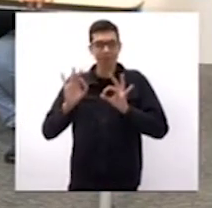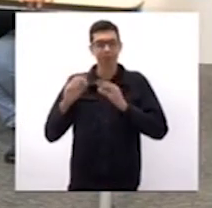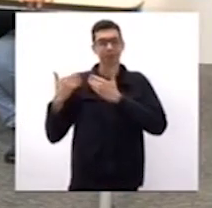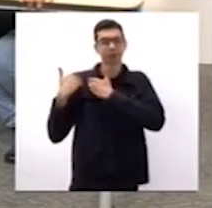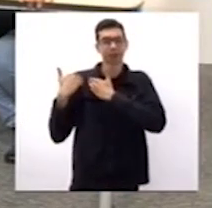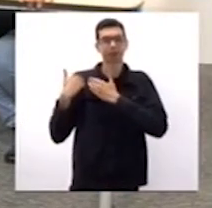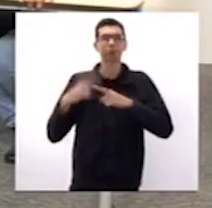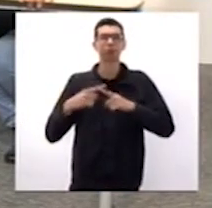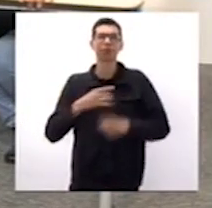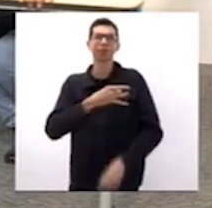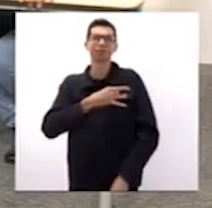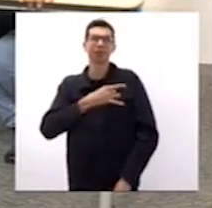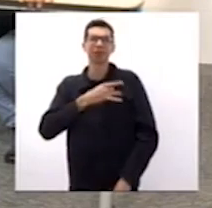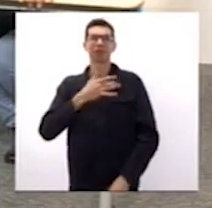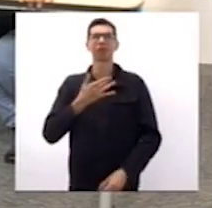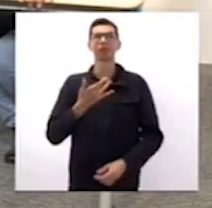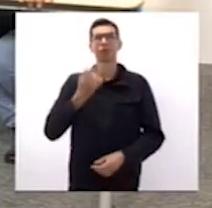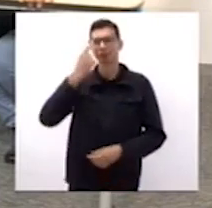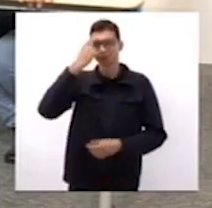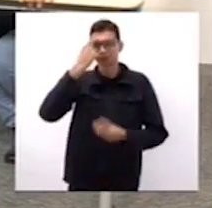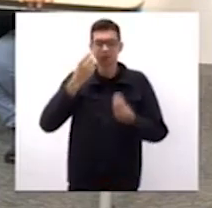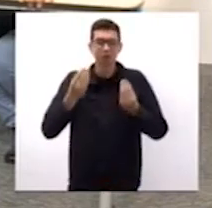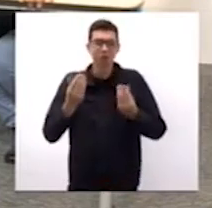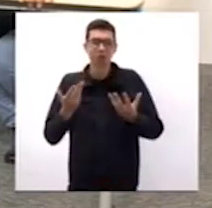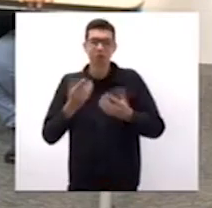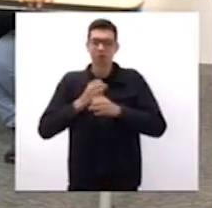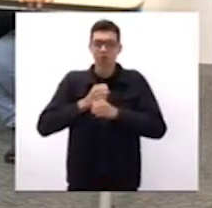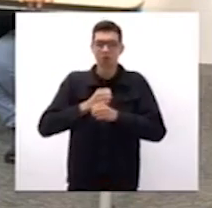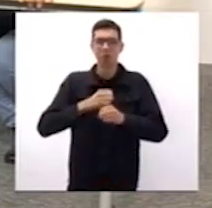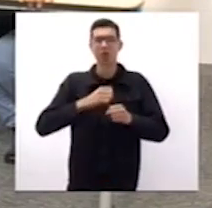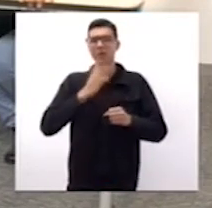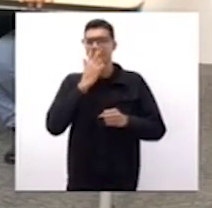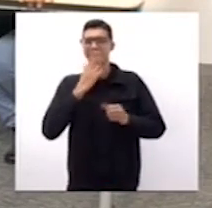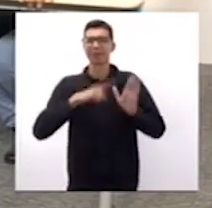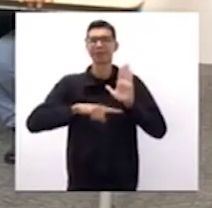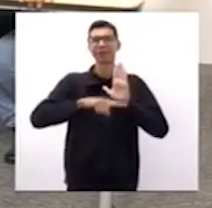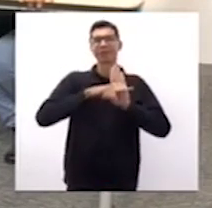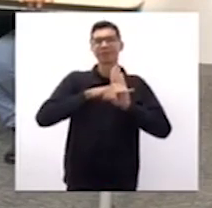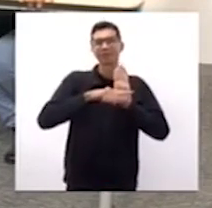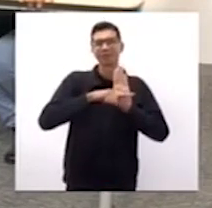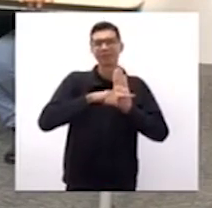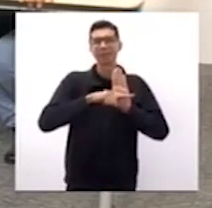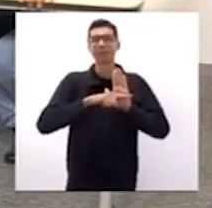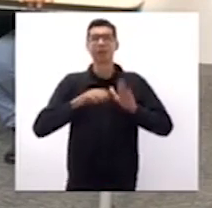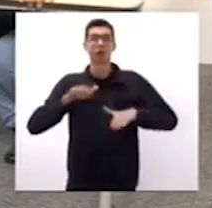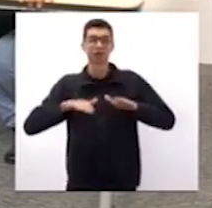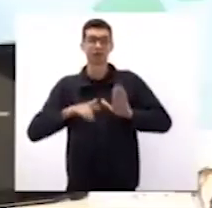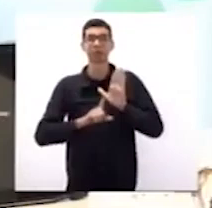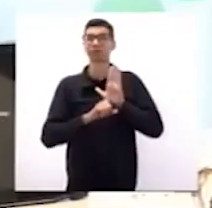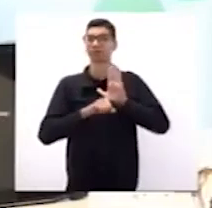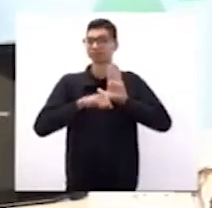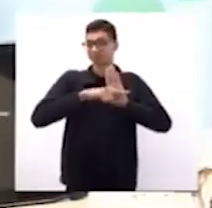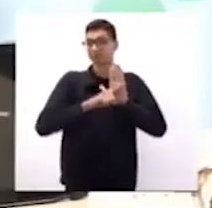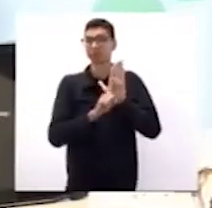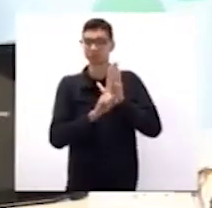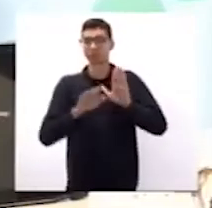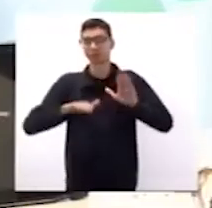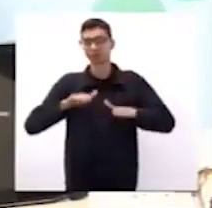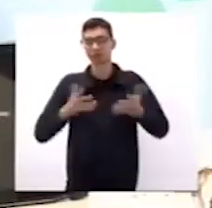temor, né, de bagunçar por causa de nota, ponto negativo ou positivo. Mas eu acho que, assim, eu acredito que uma